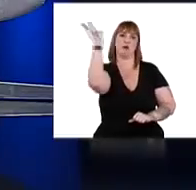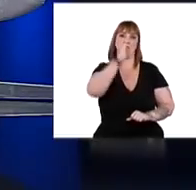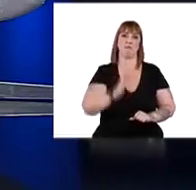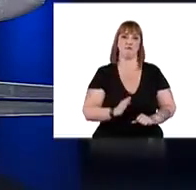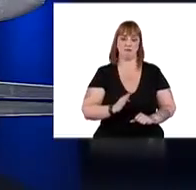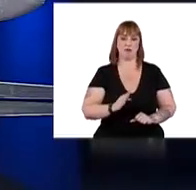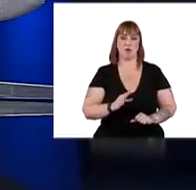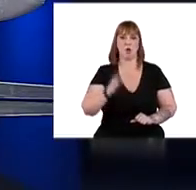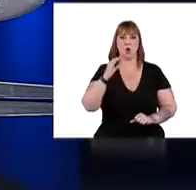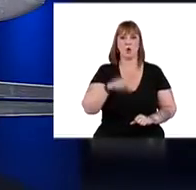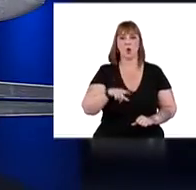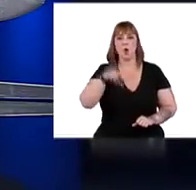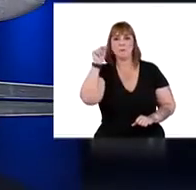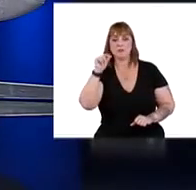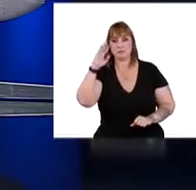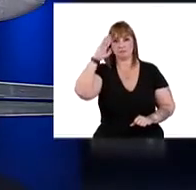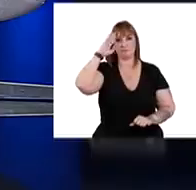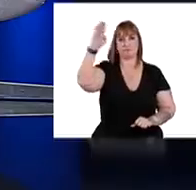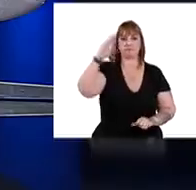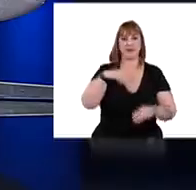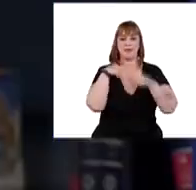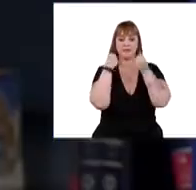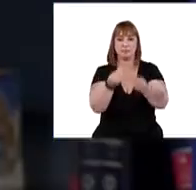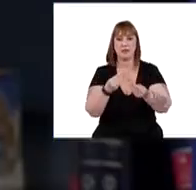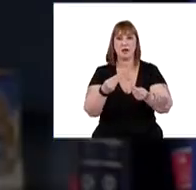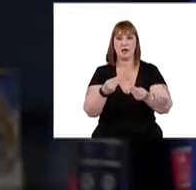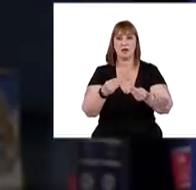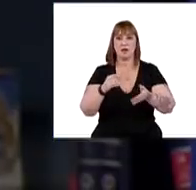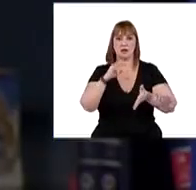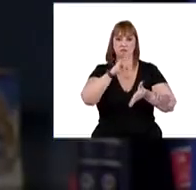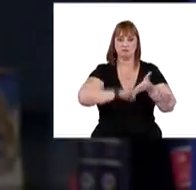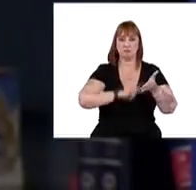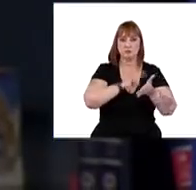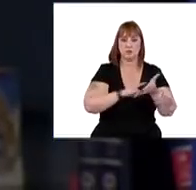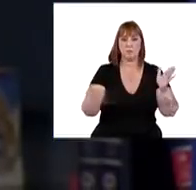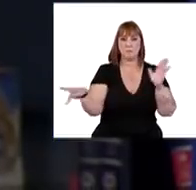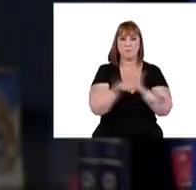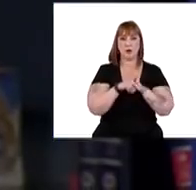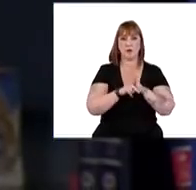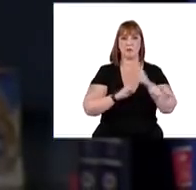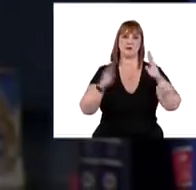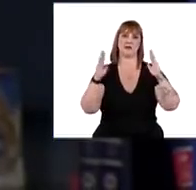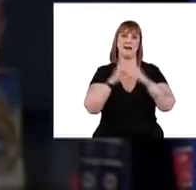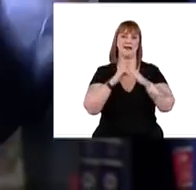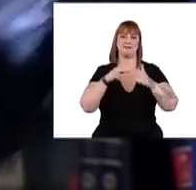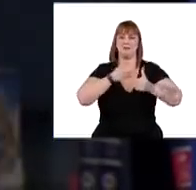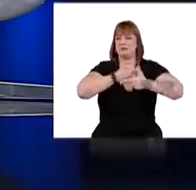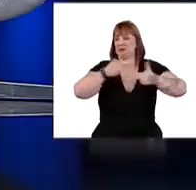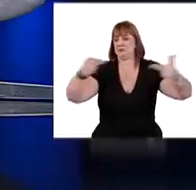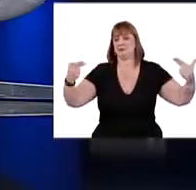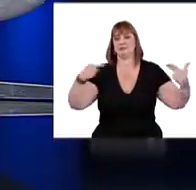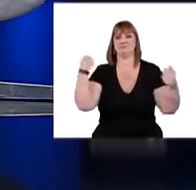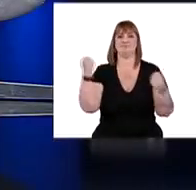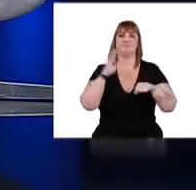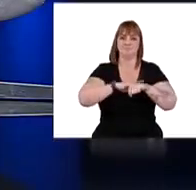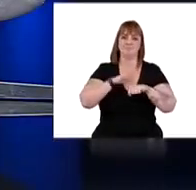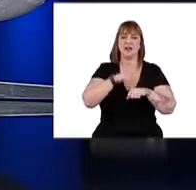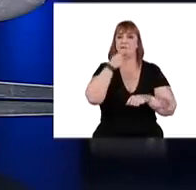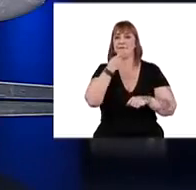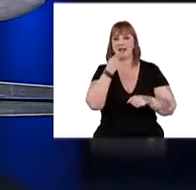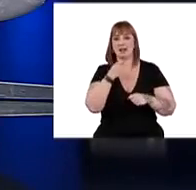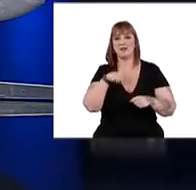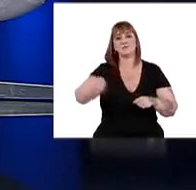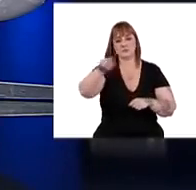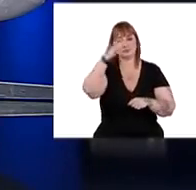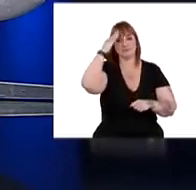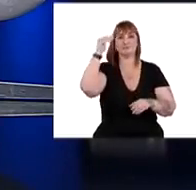brasileiras, opção preferencial para dar a elas o documento da casa da propriedade. Olha, é muita coisa que a gente possa falar.